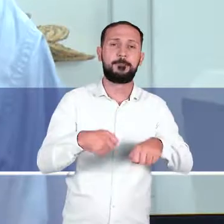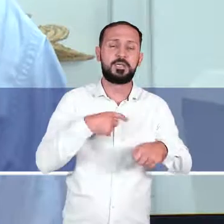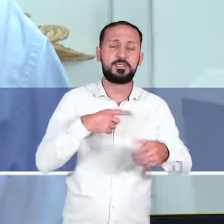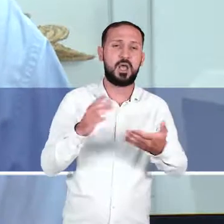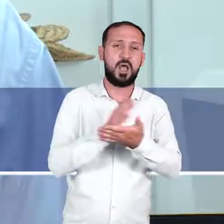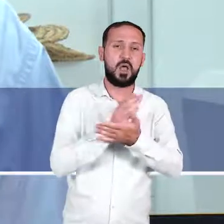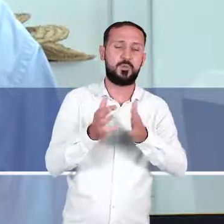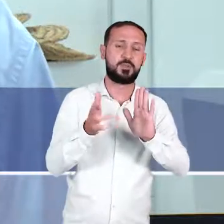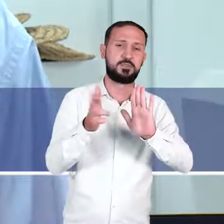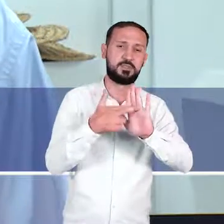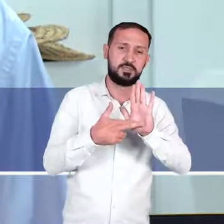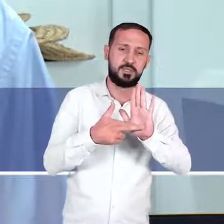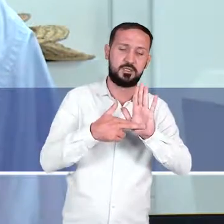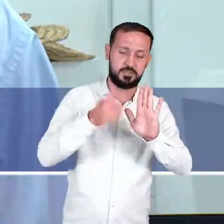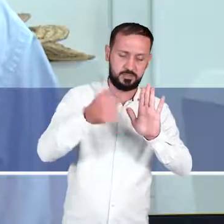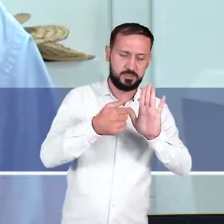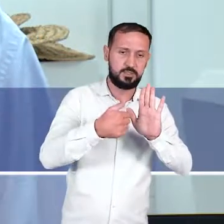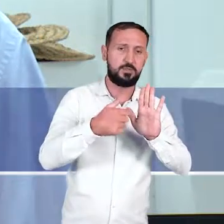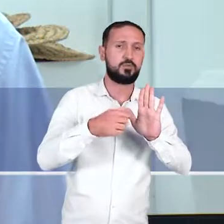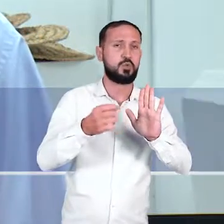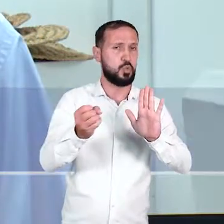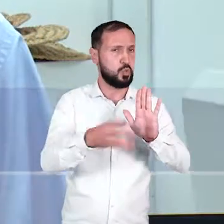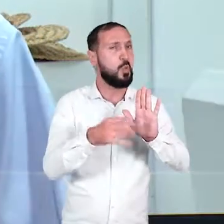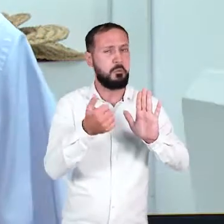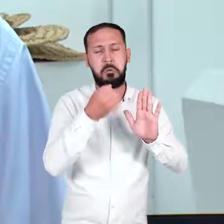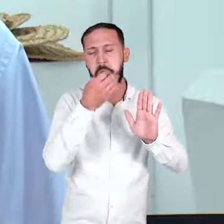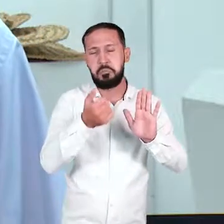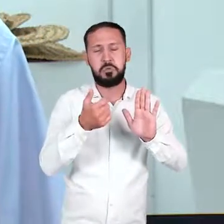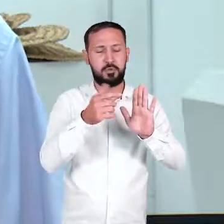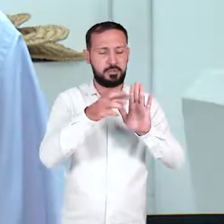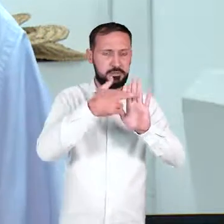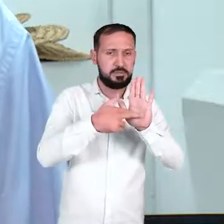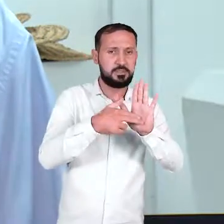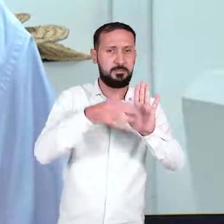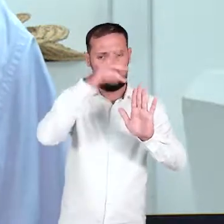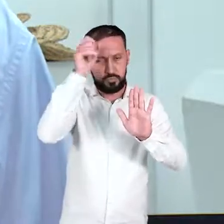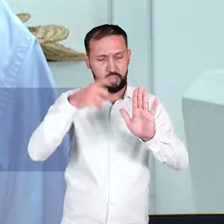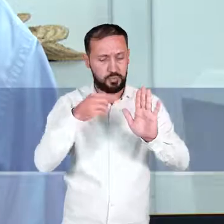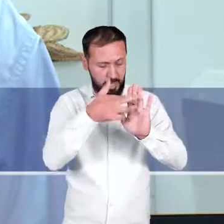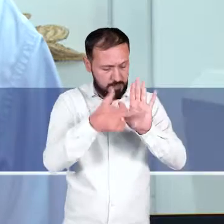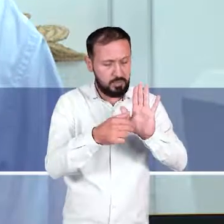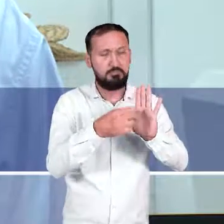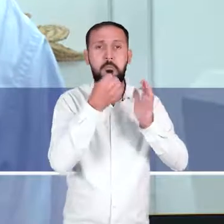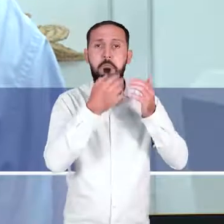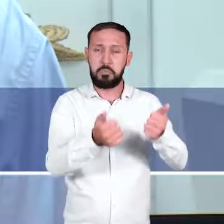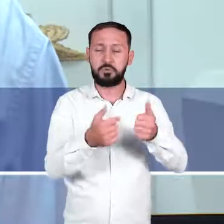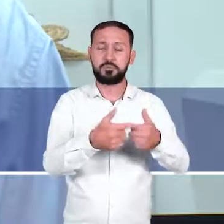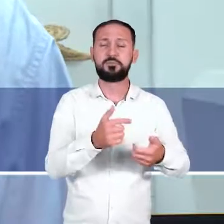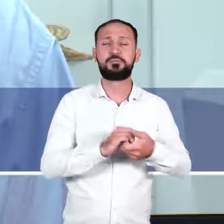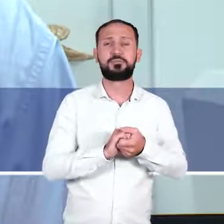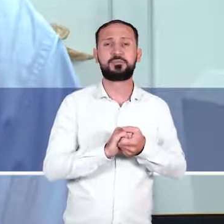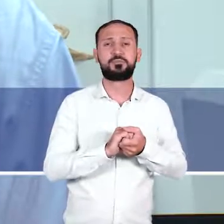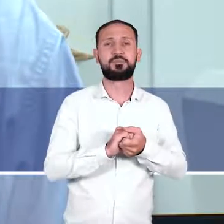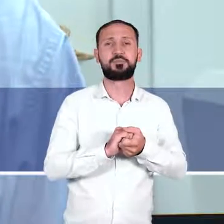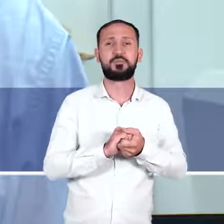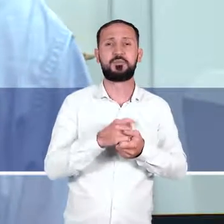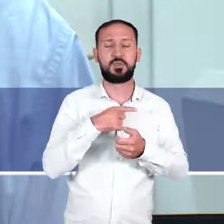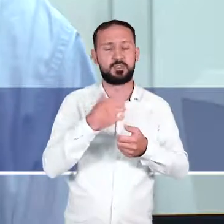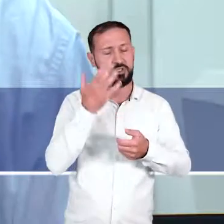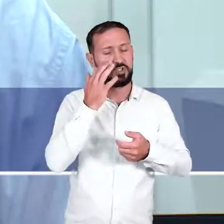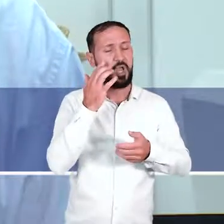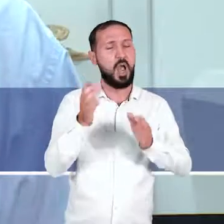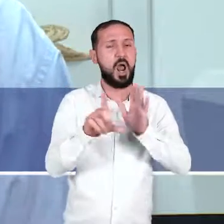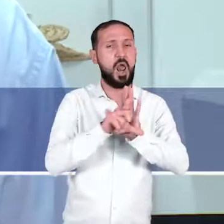precisamos atualizar algumas dessas normas, por mais que elas são normas já bastante modernas. O estado de Mato Grosso do Sul é um estado que ele tem